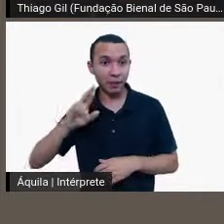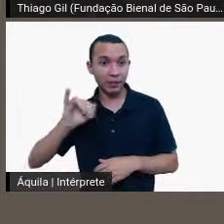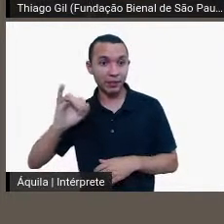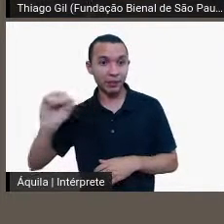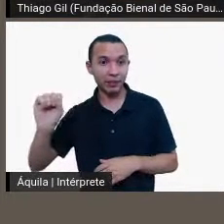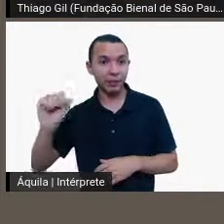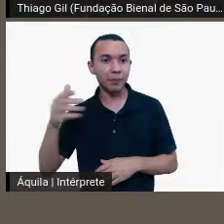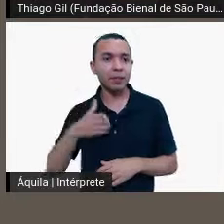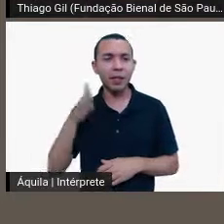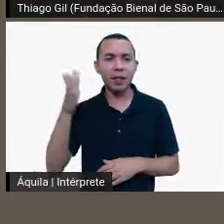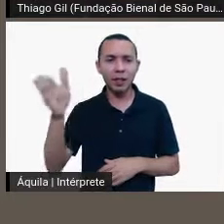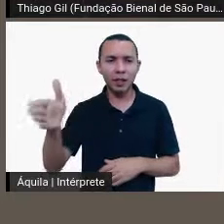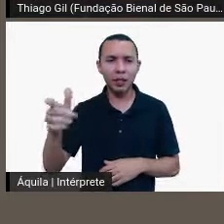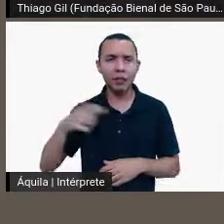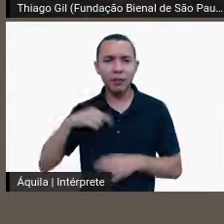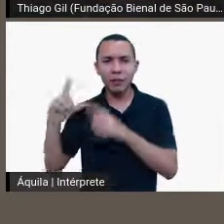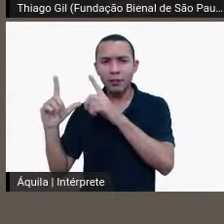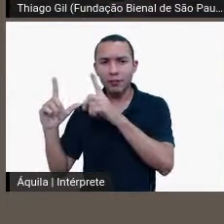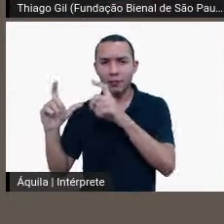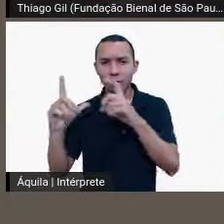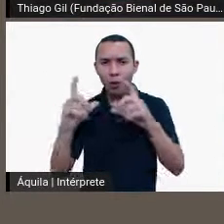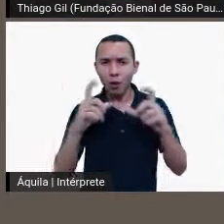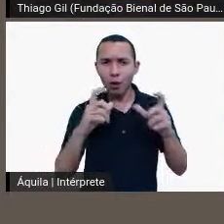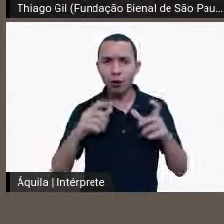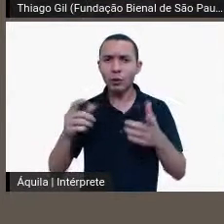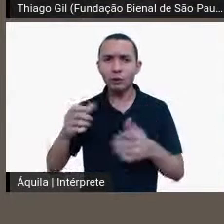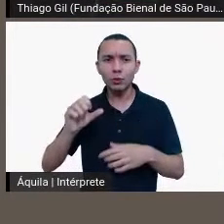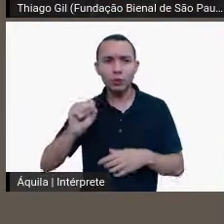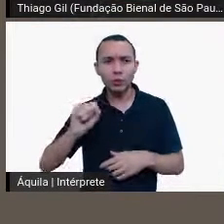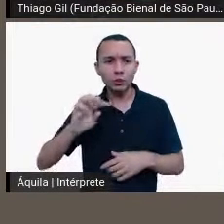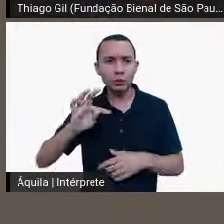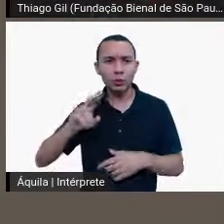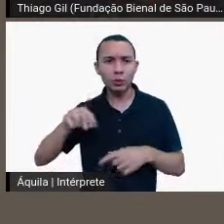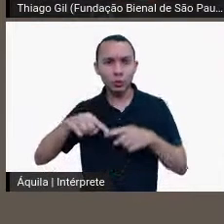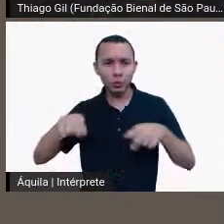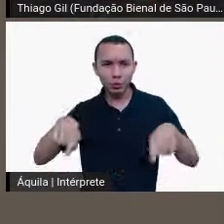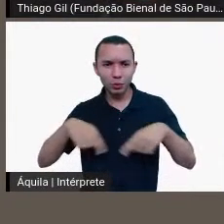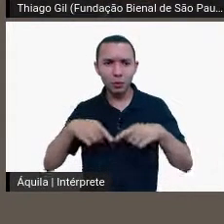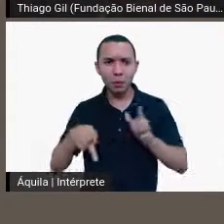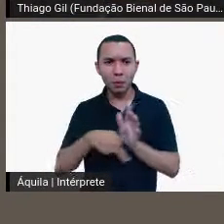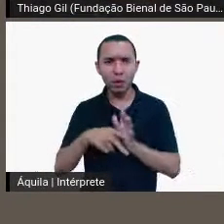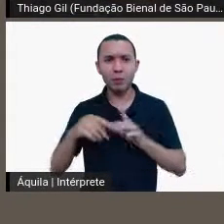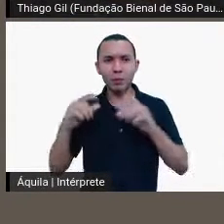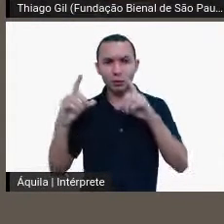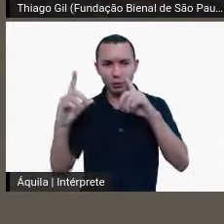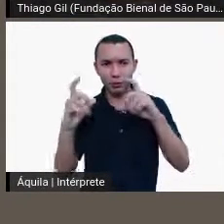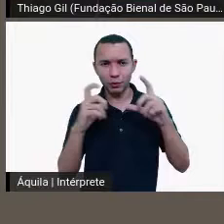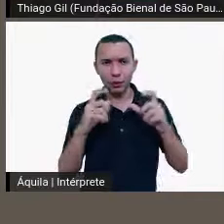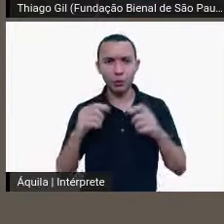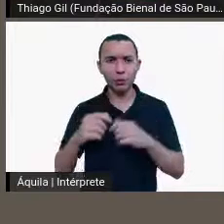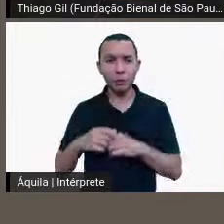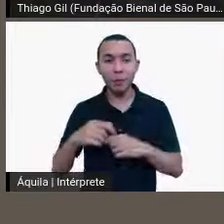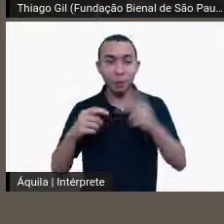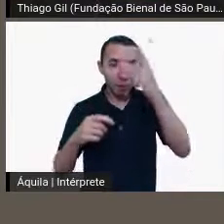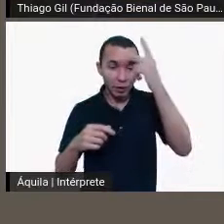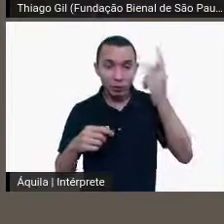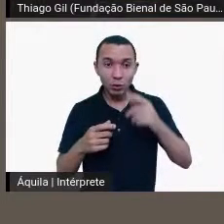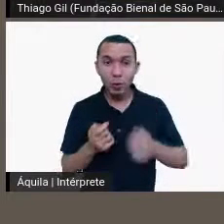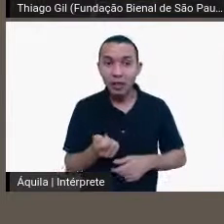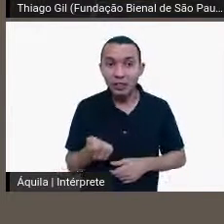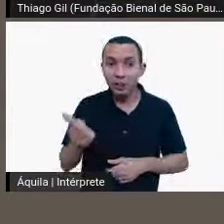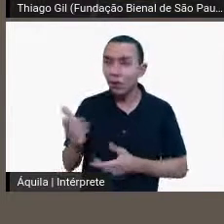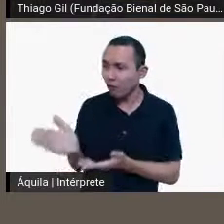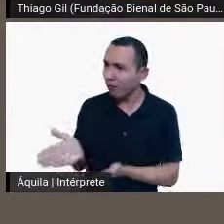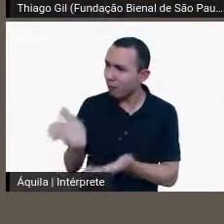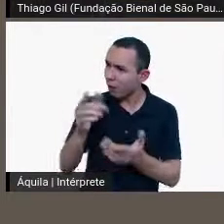ido fazer retratos num estúdio fotográfico. Um estúdio que tinha sido indicado para elas por um amigo que estava em